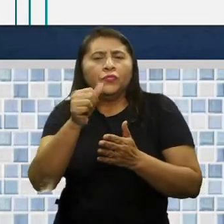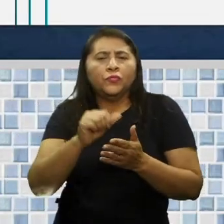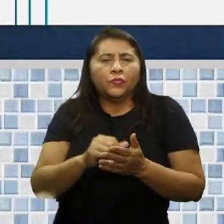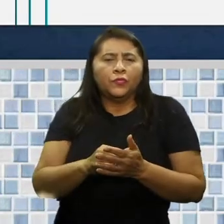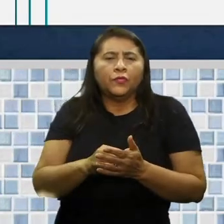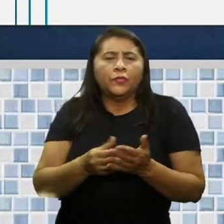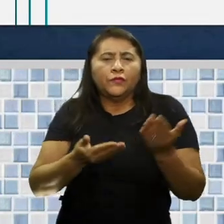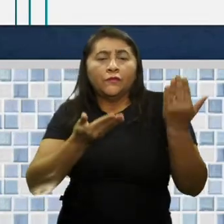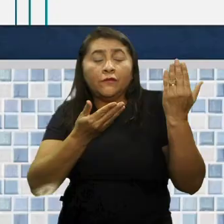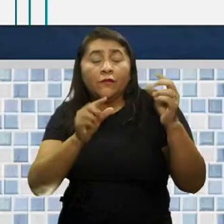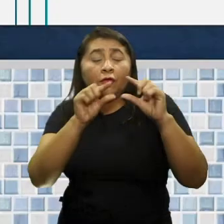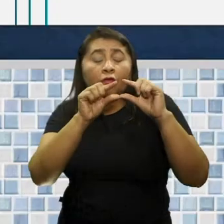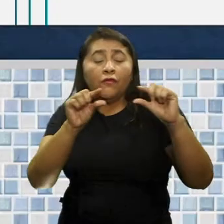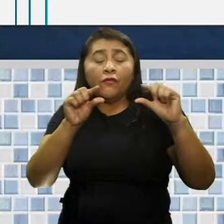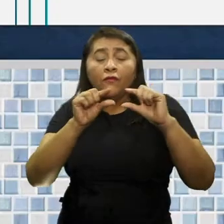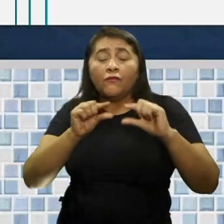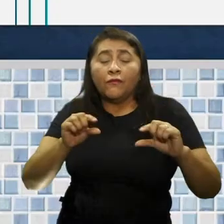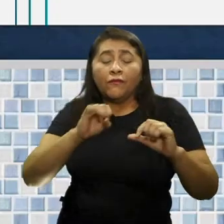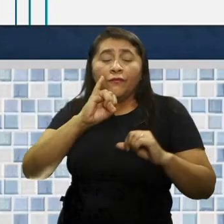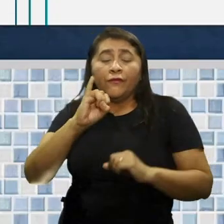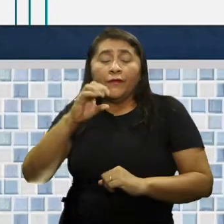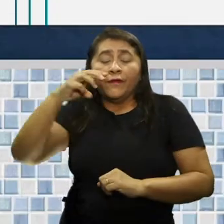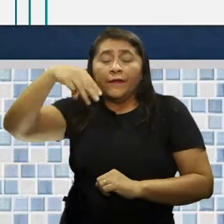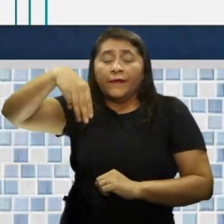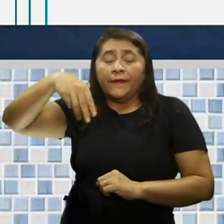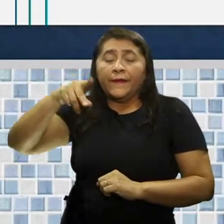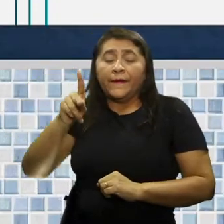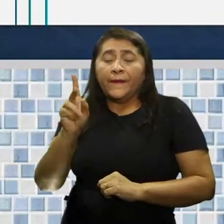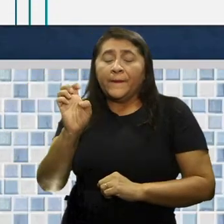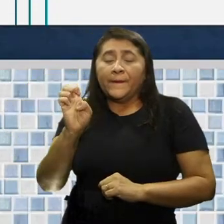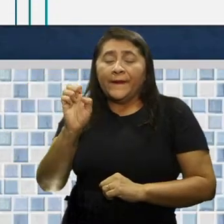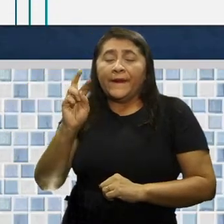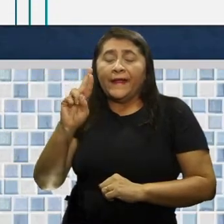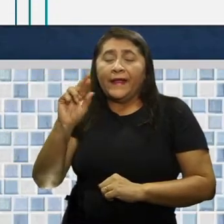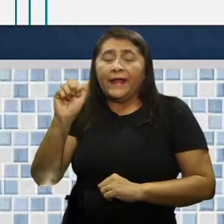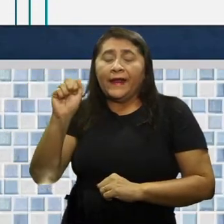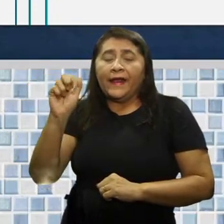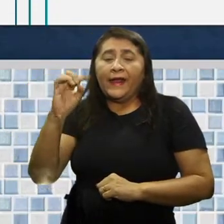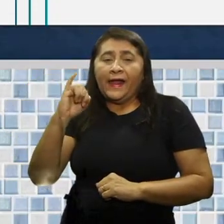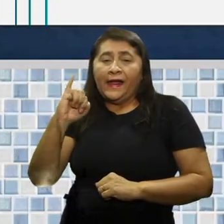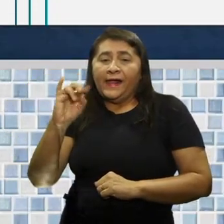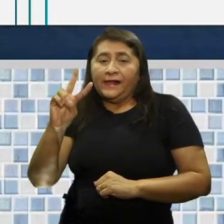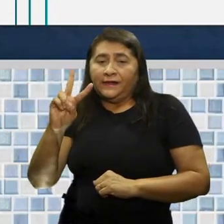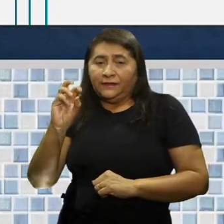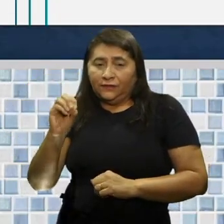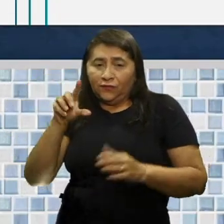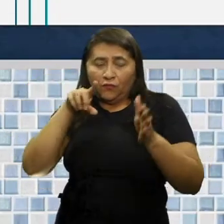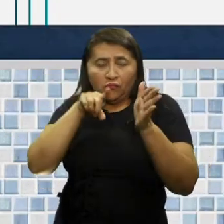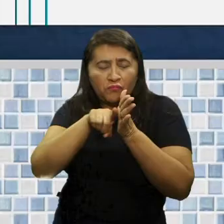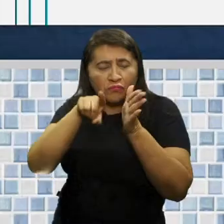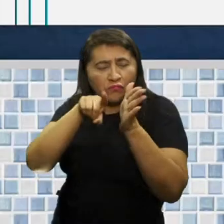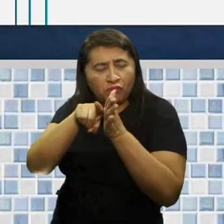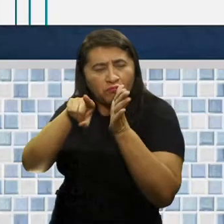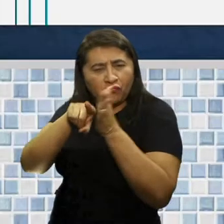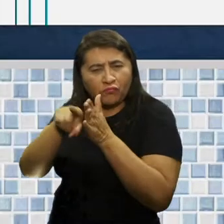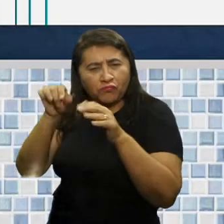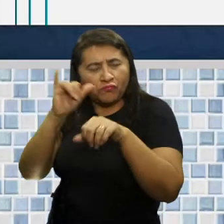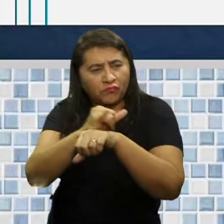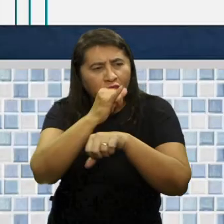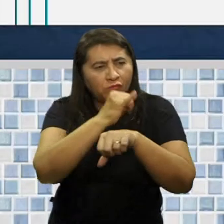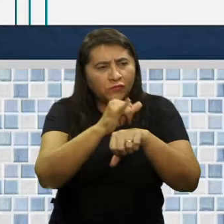eyes, são frases no imperativo. Quando a gente quer sugerir, perguntar, comandar ou